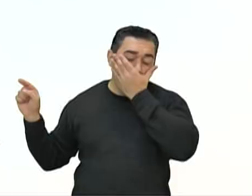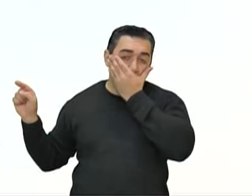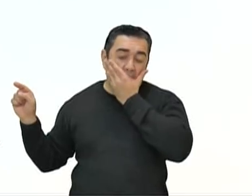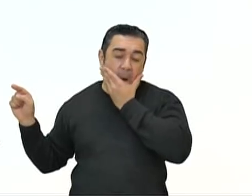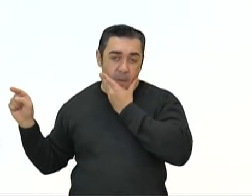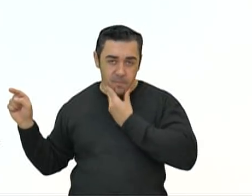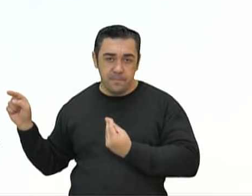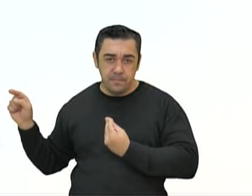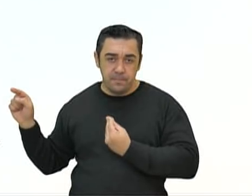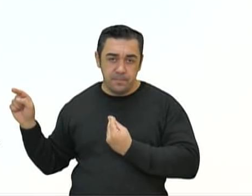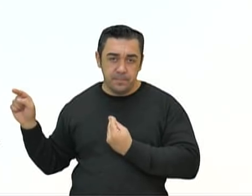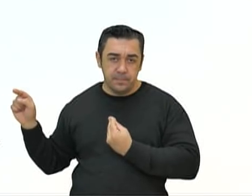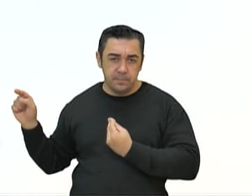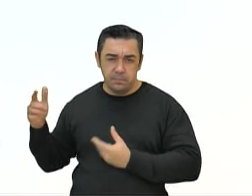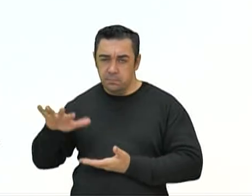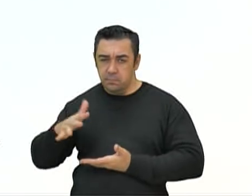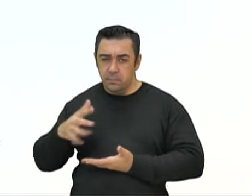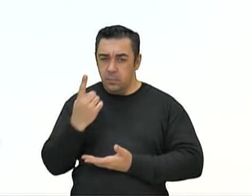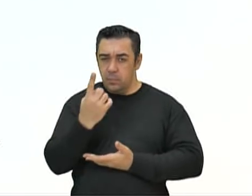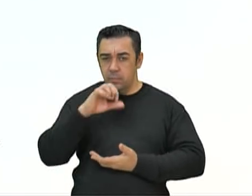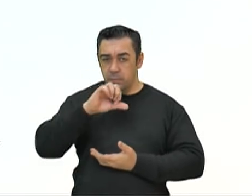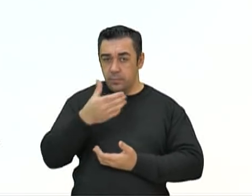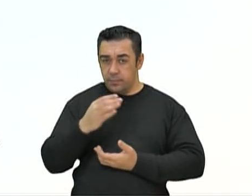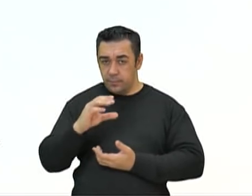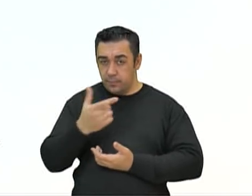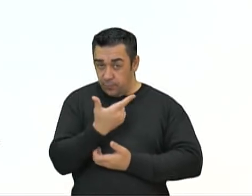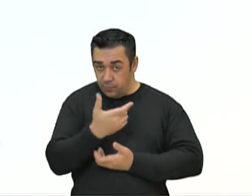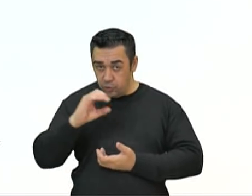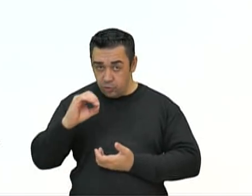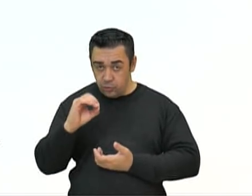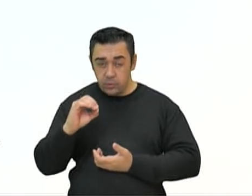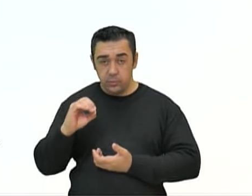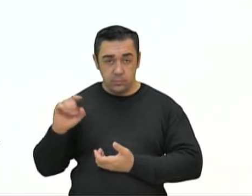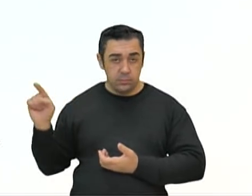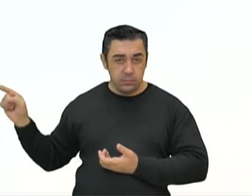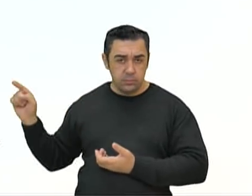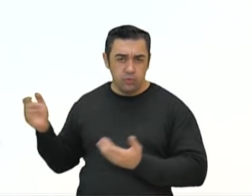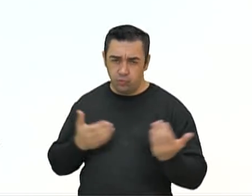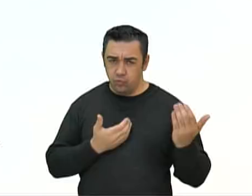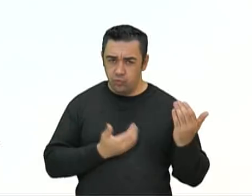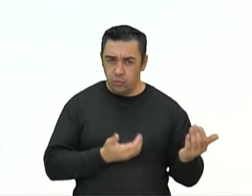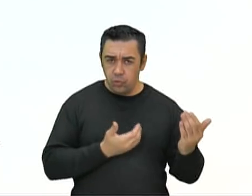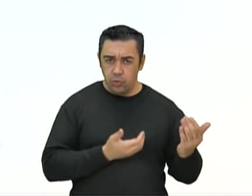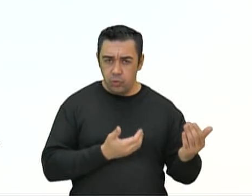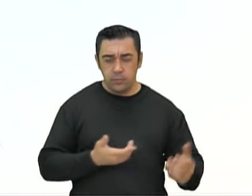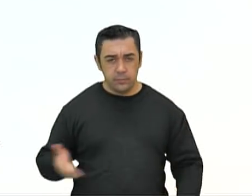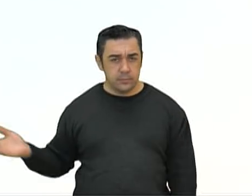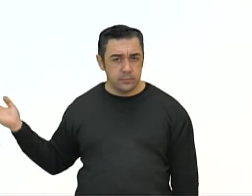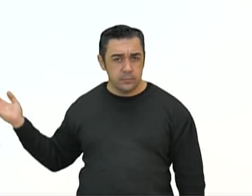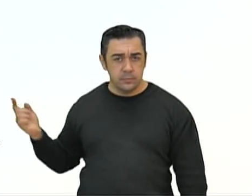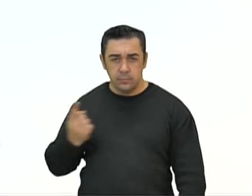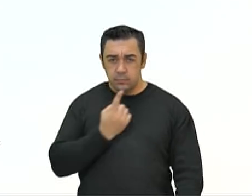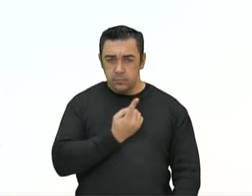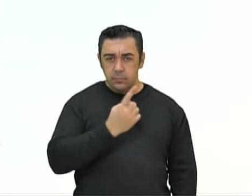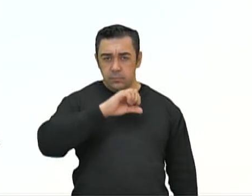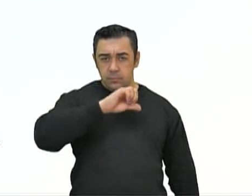você conhece, por volta de 1920, esse é o Hitler. Então, aí por volta de